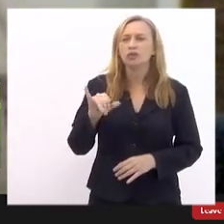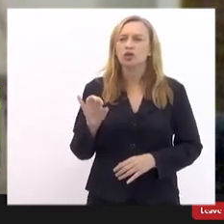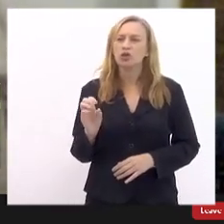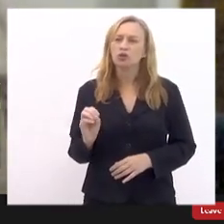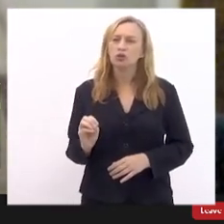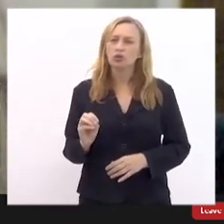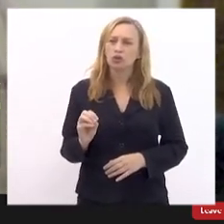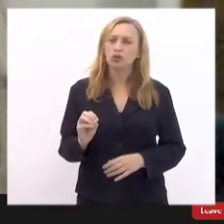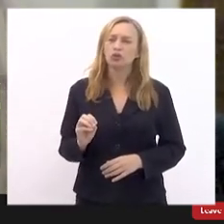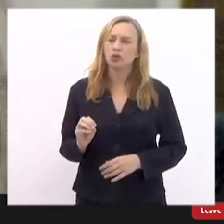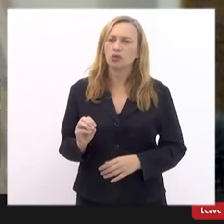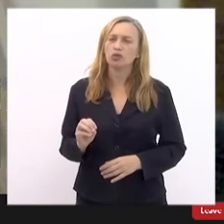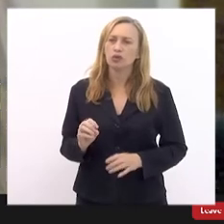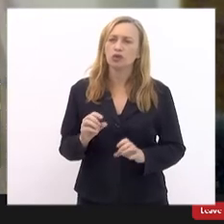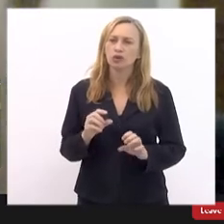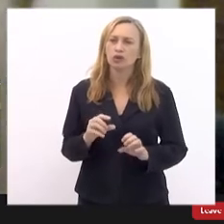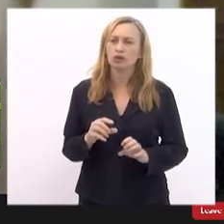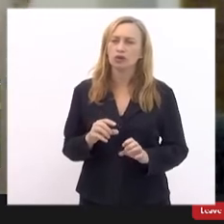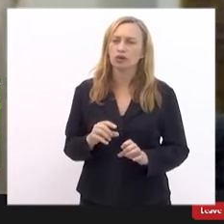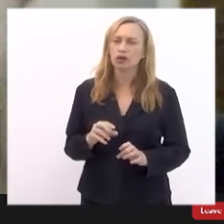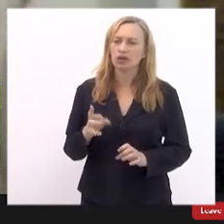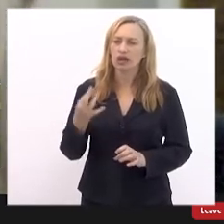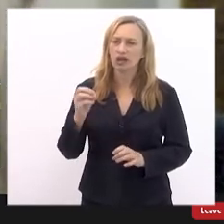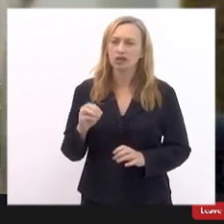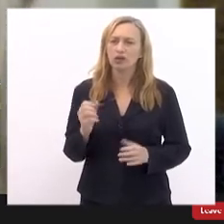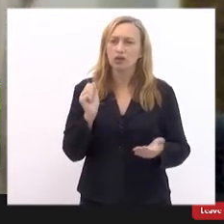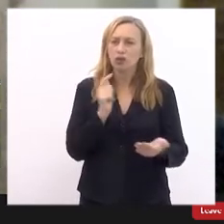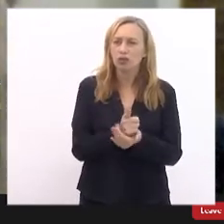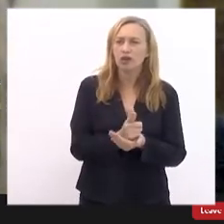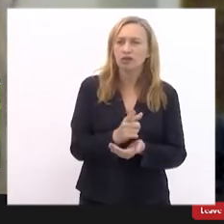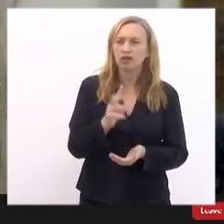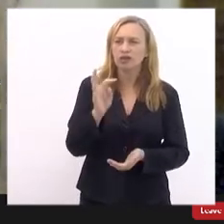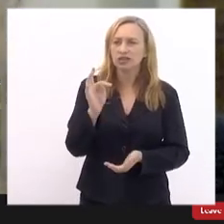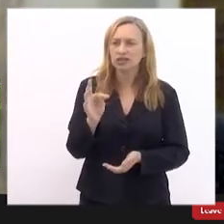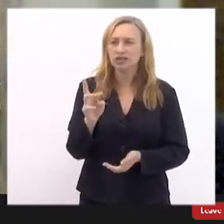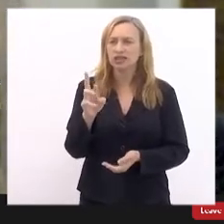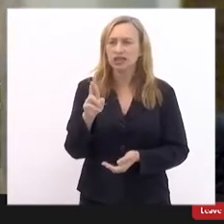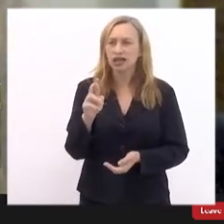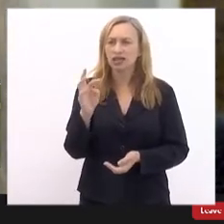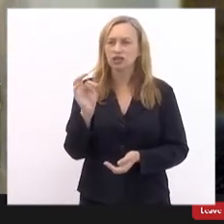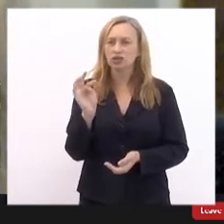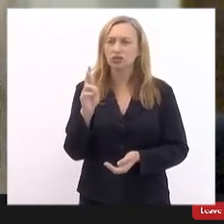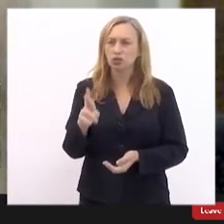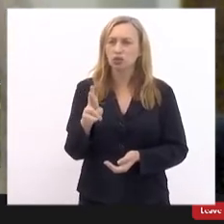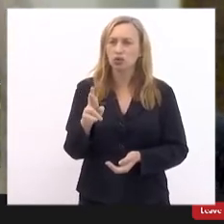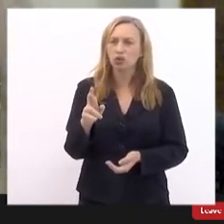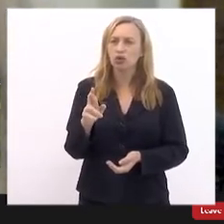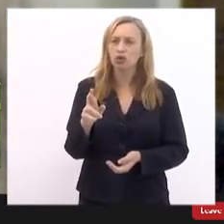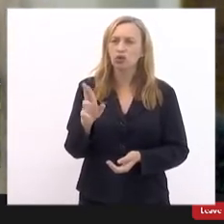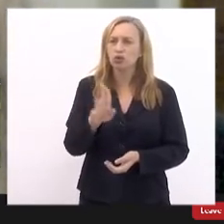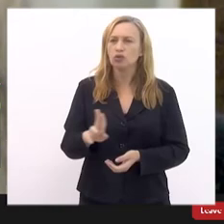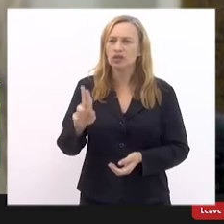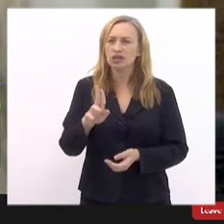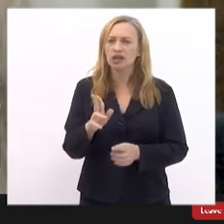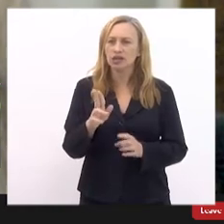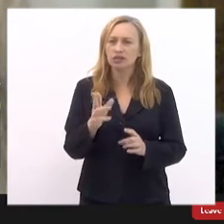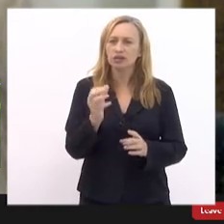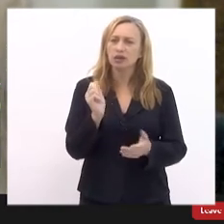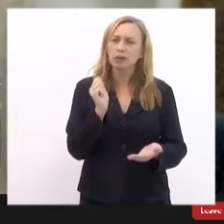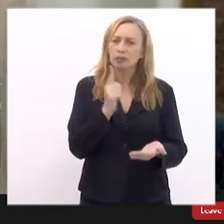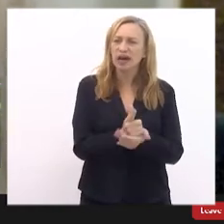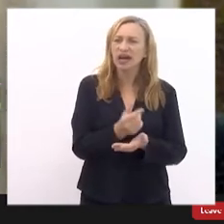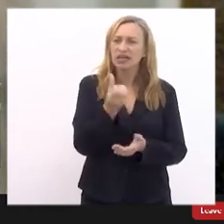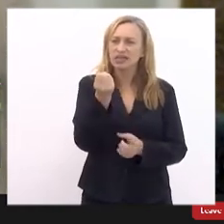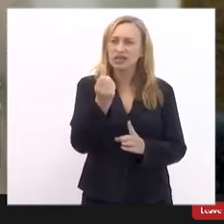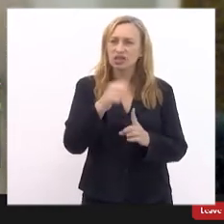solidário, compraram um trator usado e começaram a pagar 6 meses depois. Ou